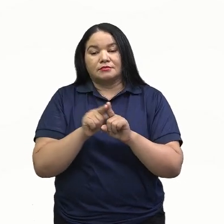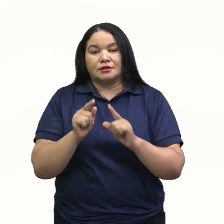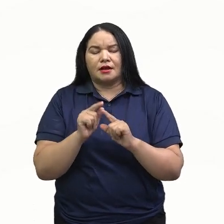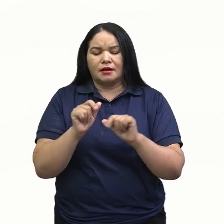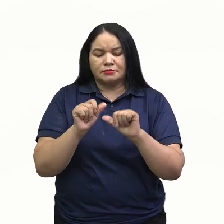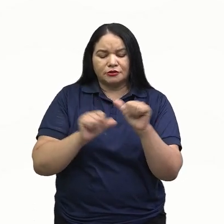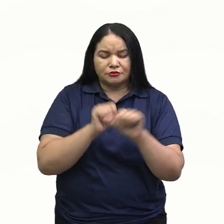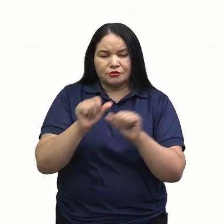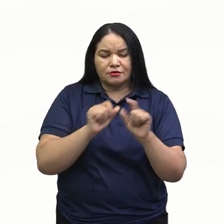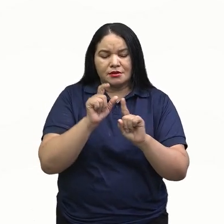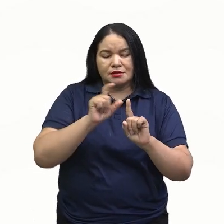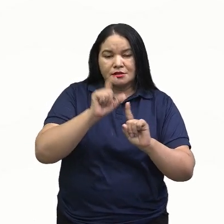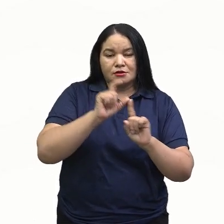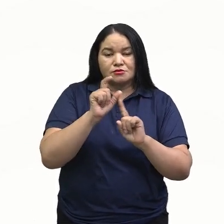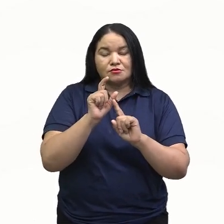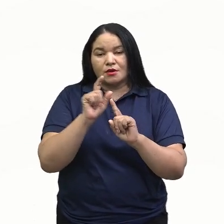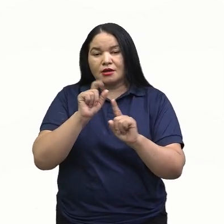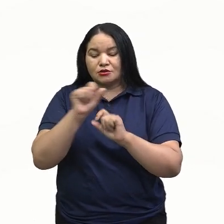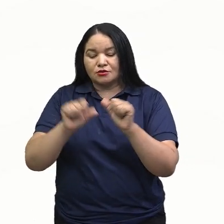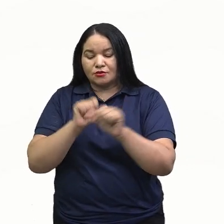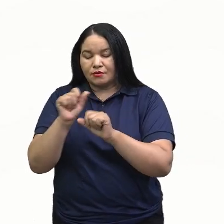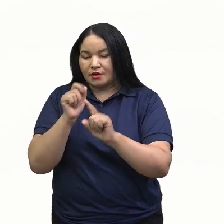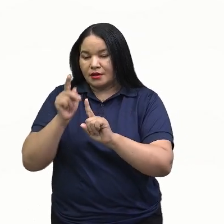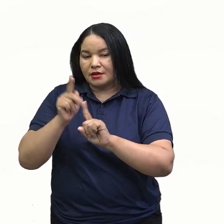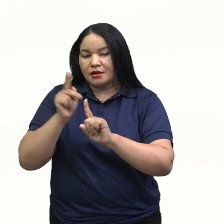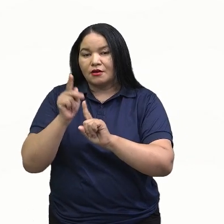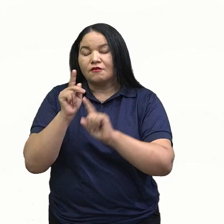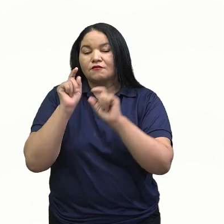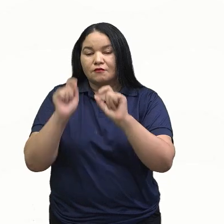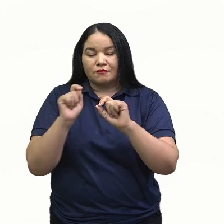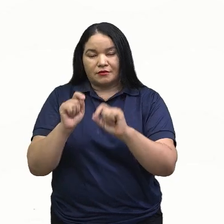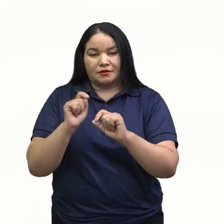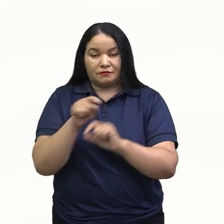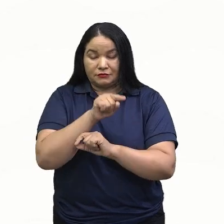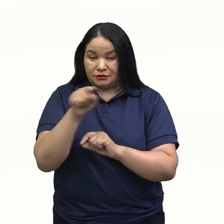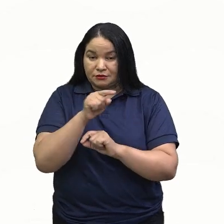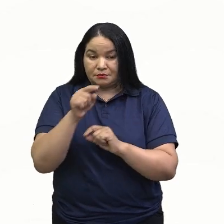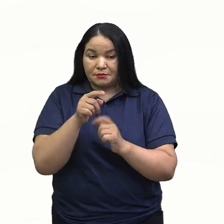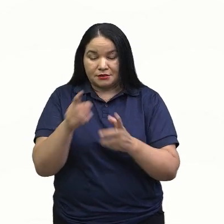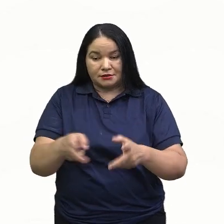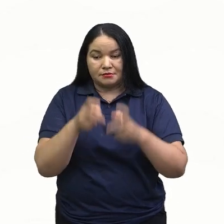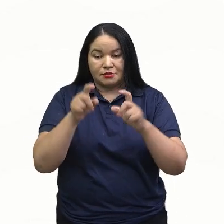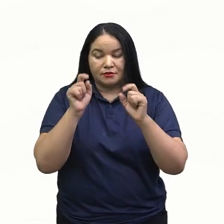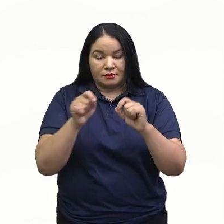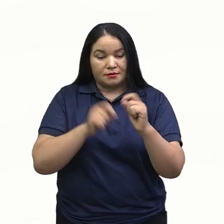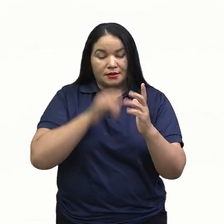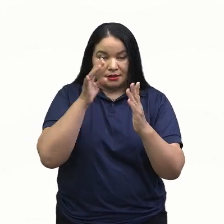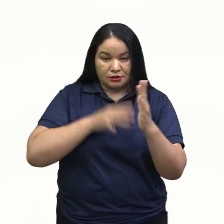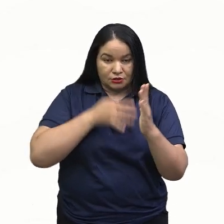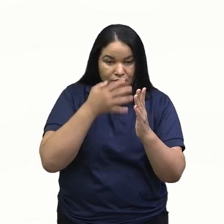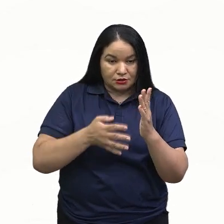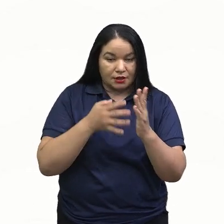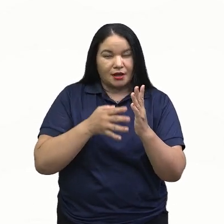para Kelvin, porque você já percebeu que essas escalas elas são um pouco